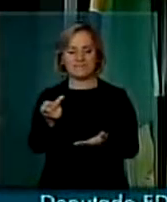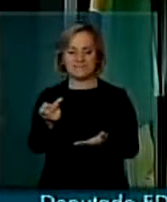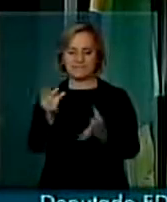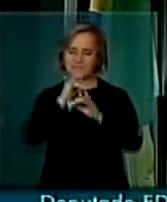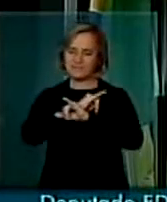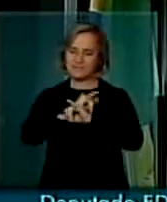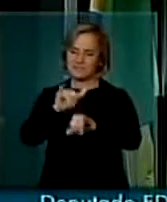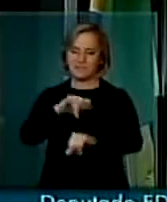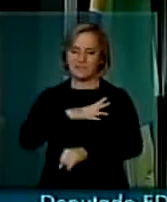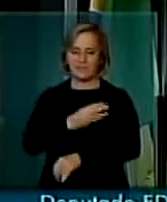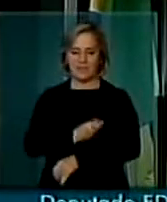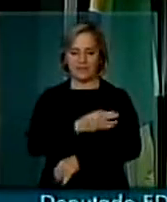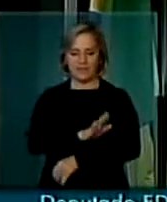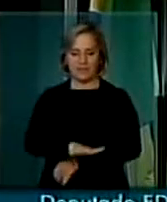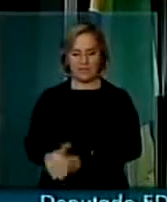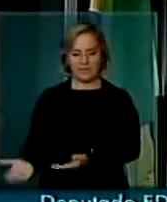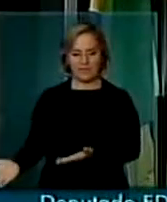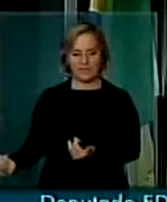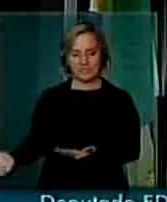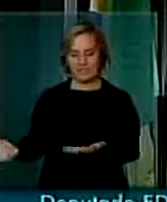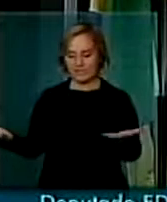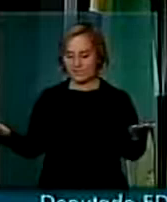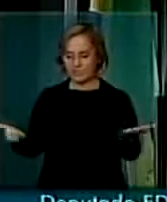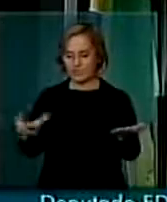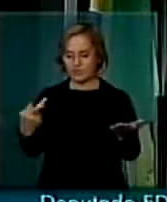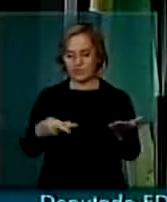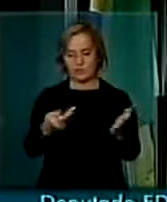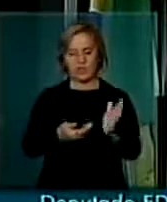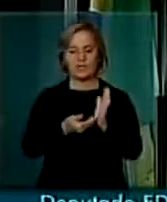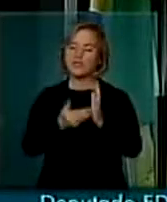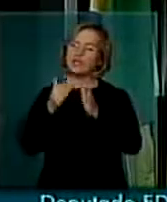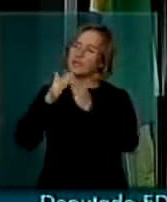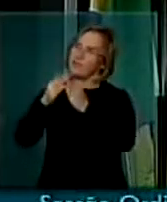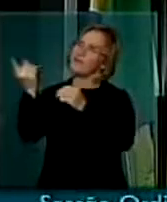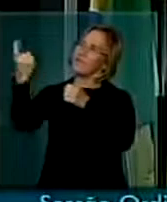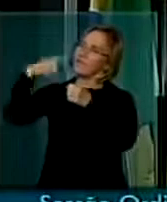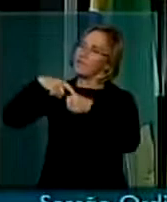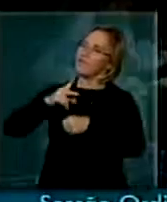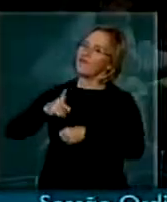a presença das crianças, dos jovens aqui. Retorne sempre.